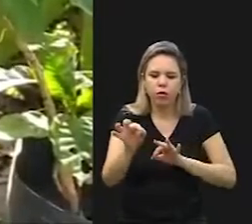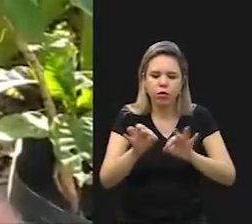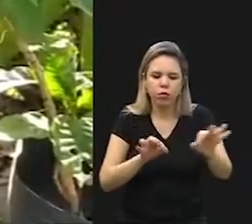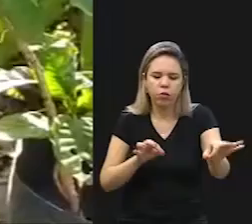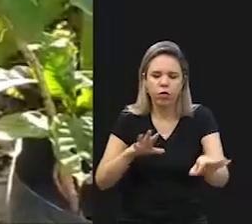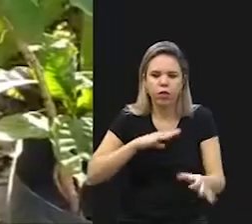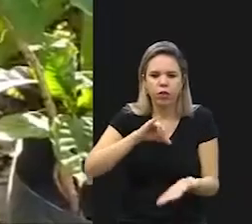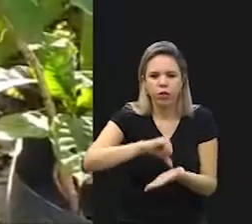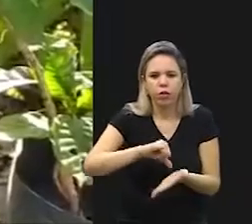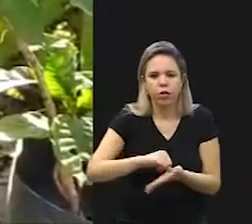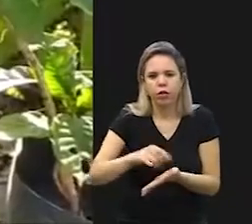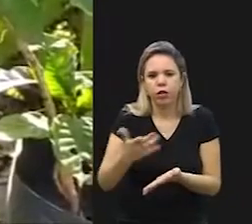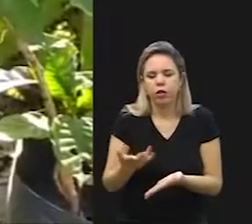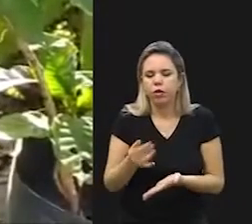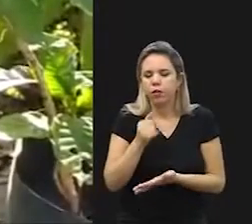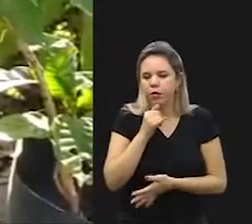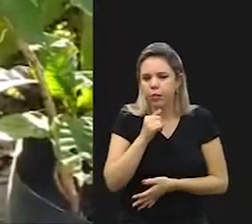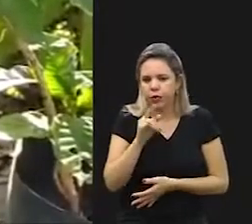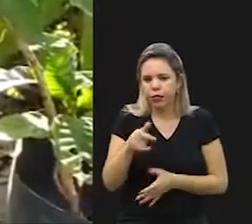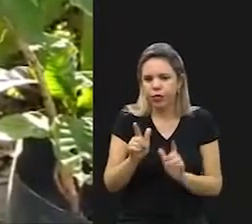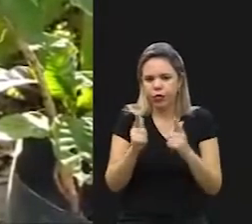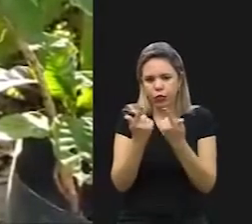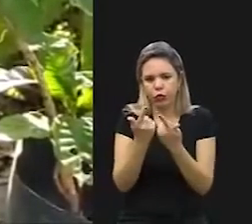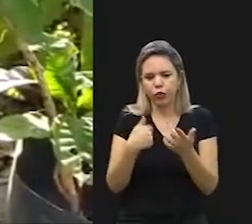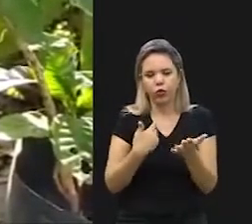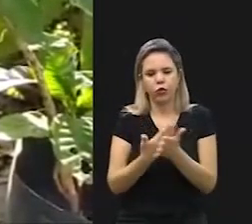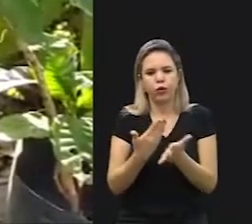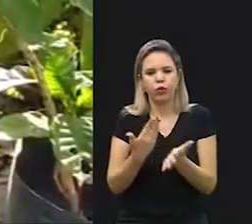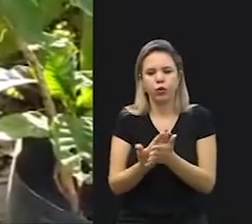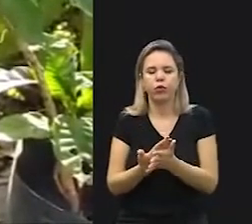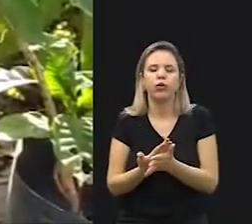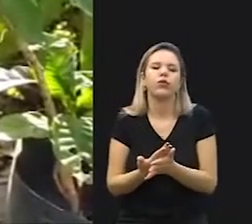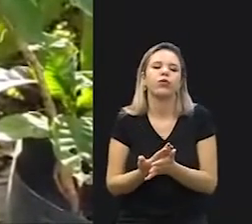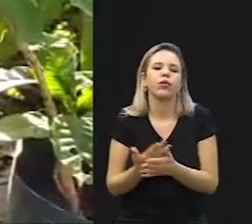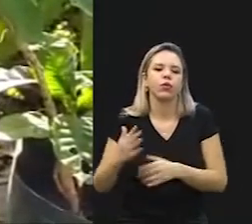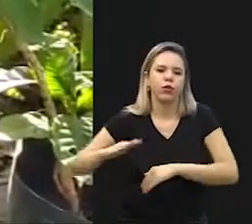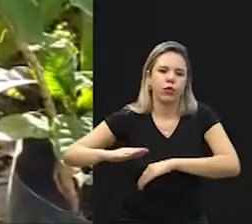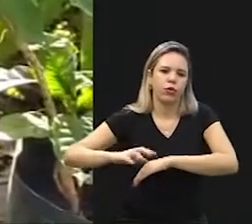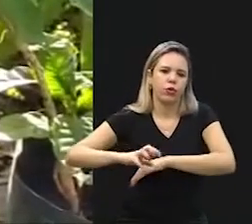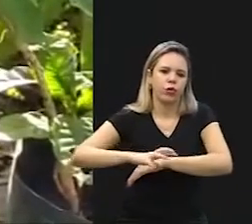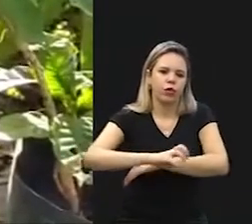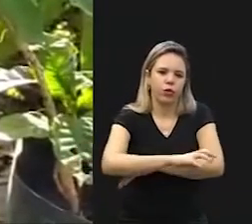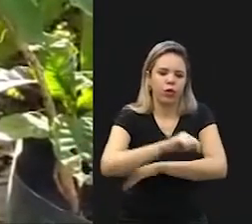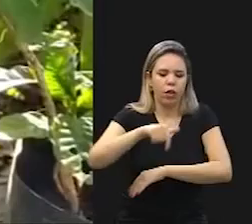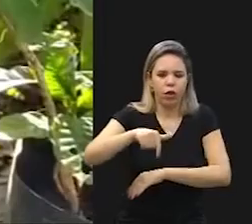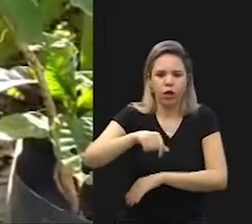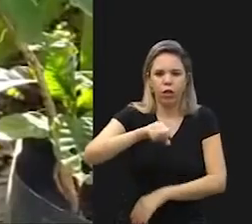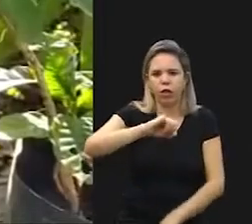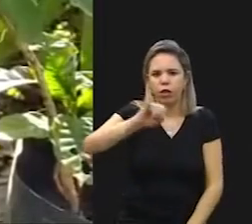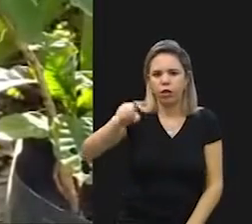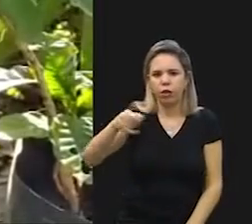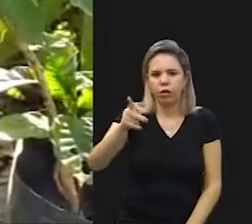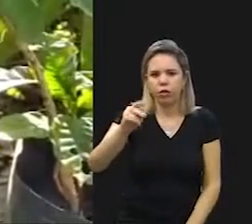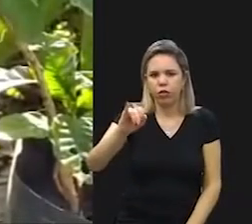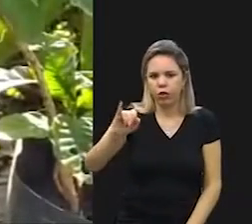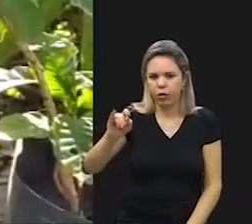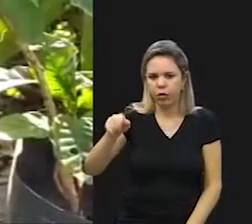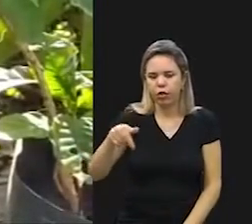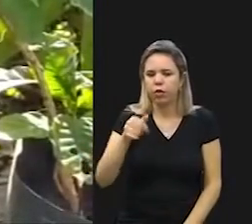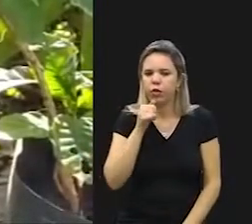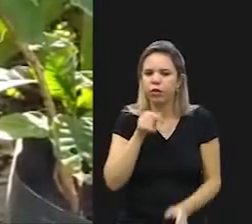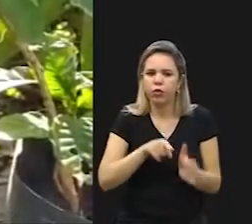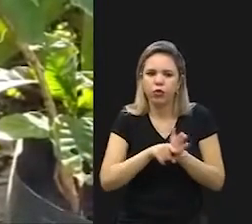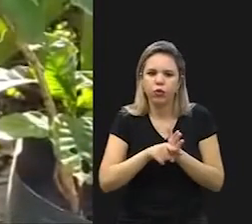dos grandes centros no grupo que eu estudo dos répteis e anfíbios aqui na Serra do Japi. Então, o que se